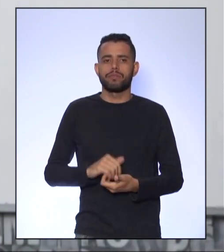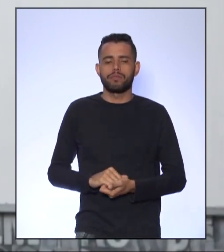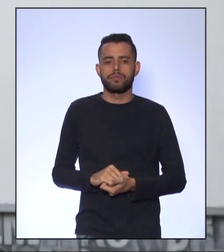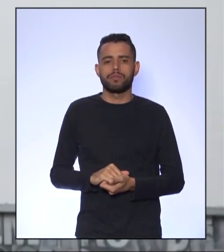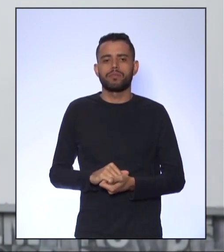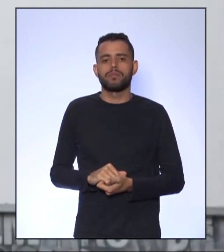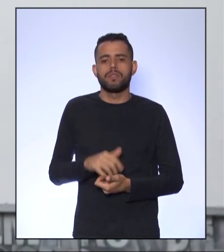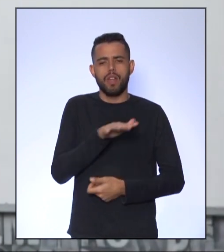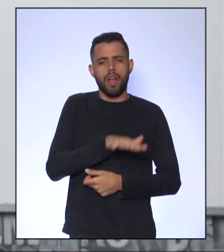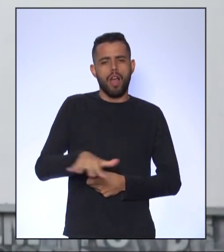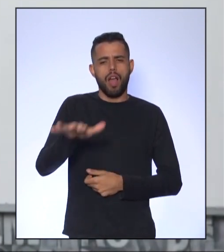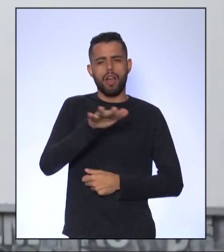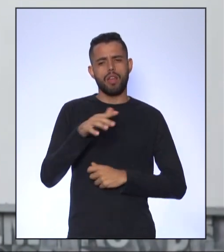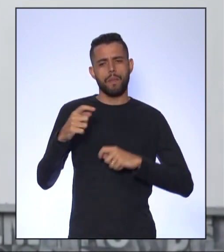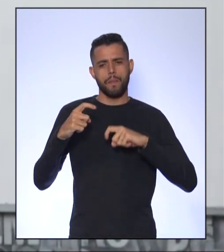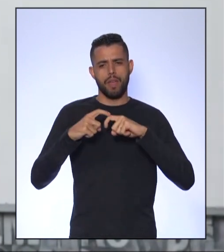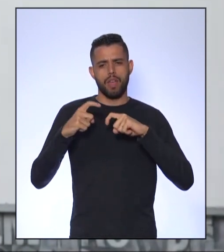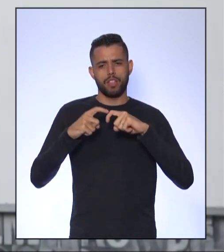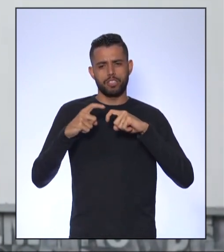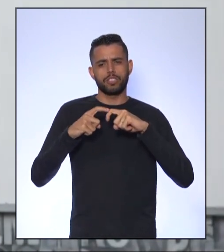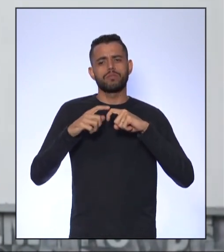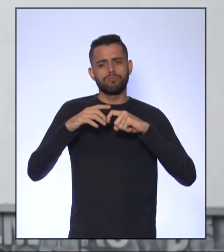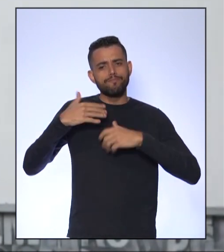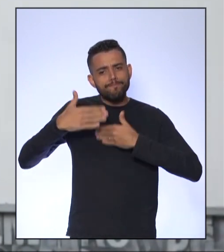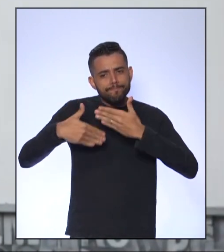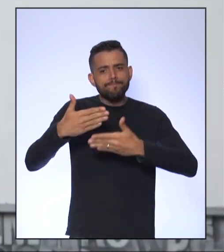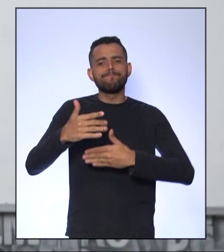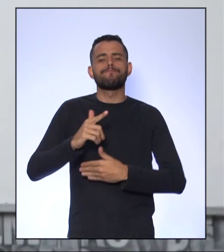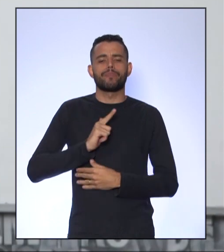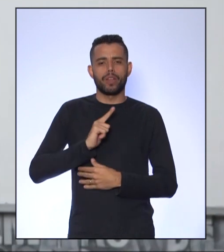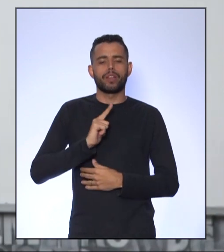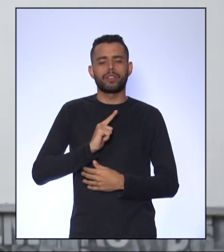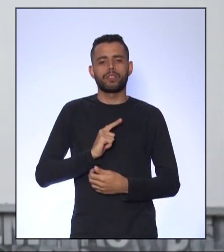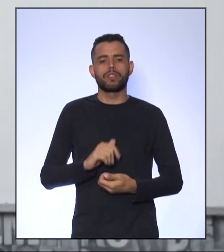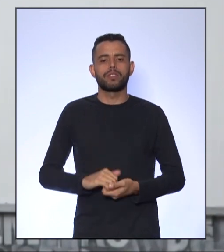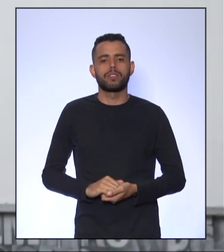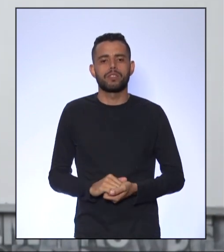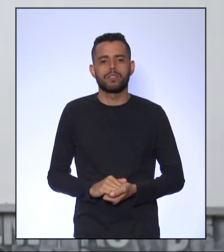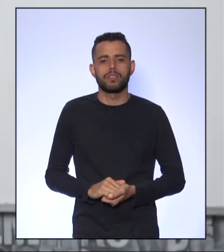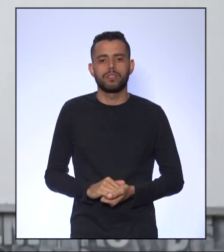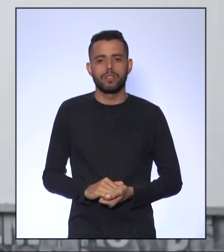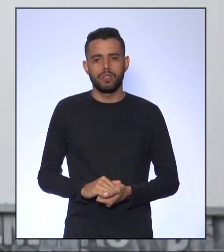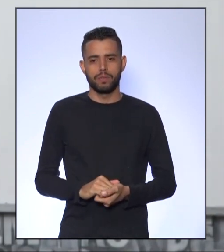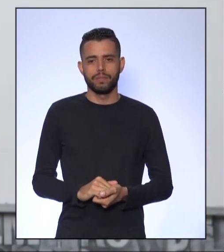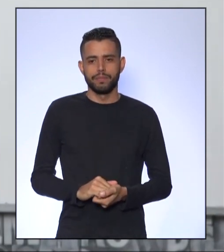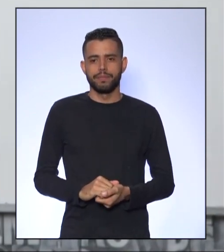na medicina, eu tenho avanços